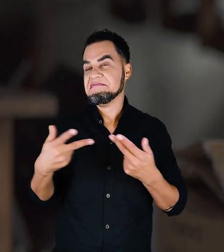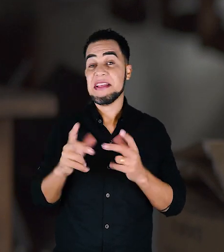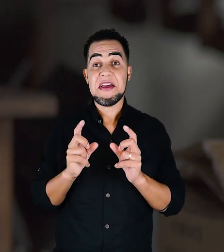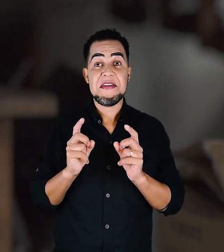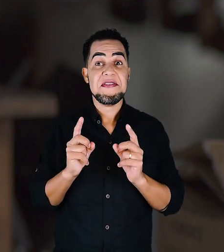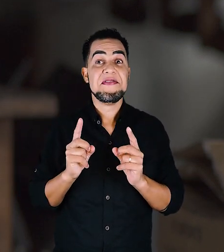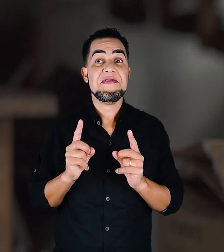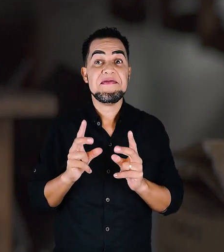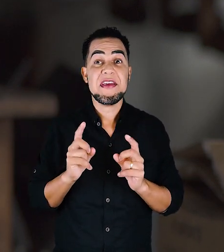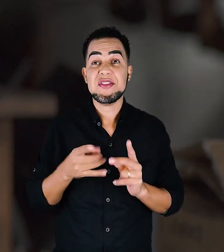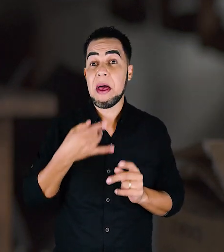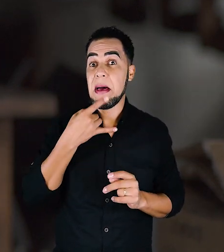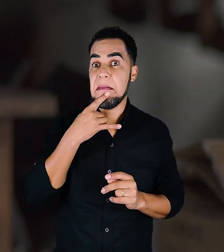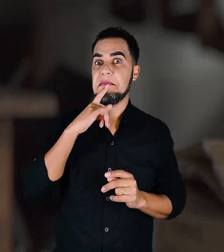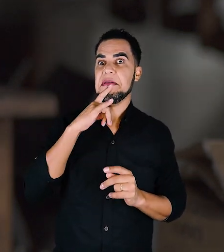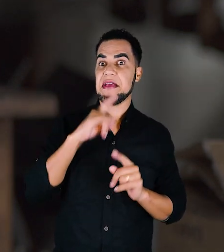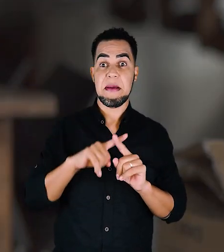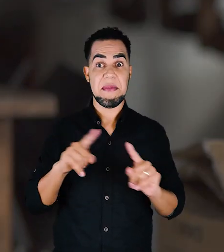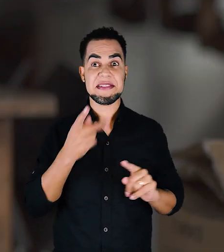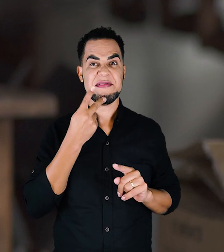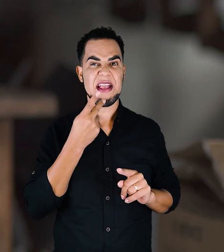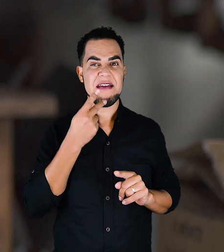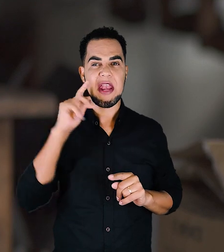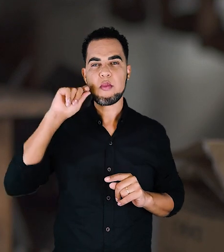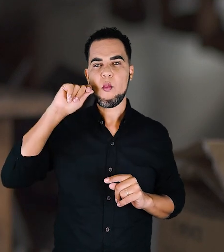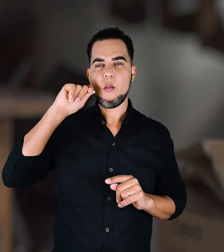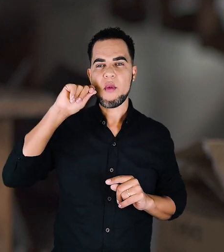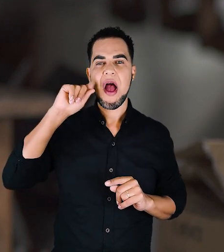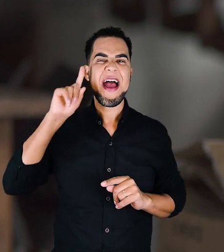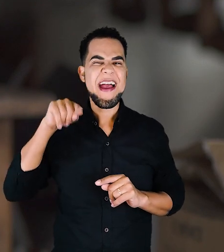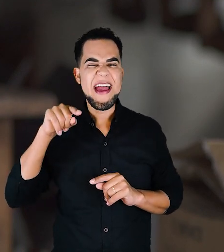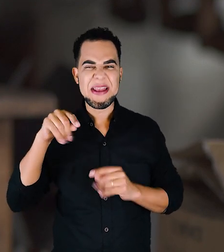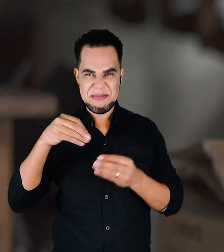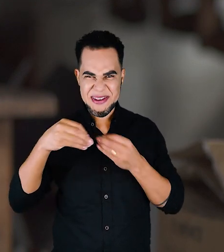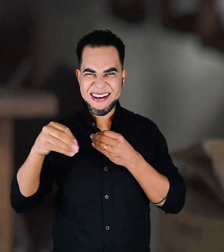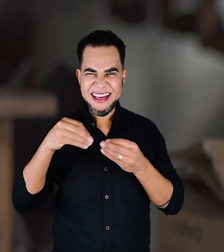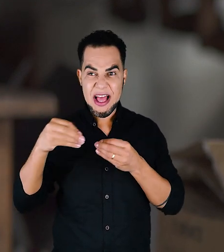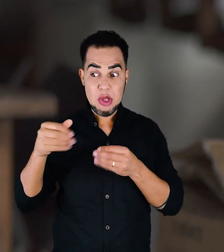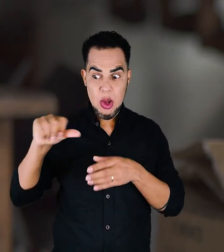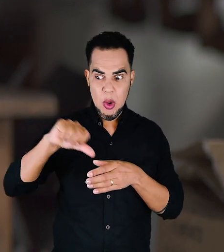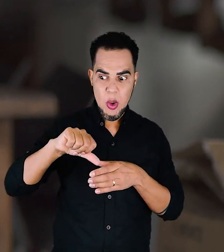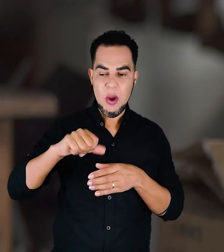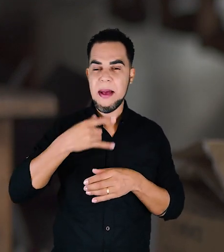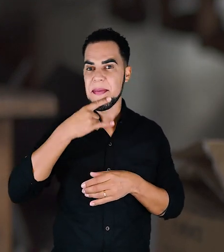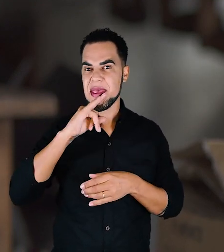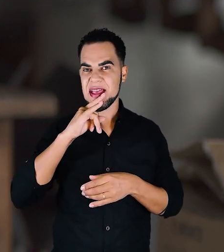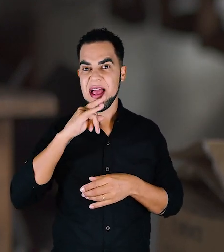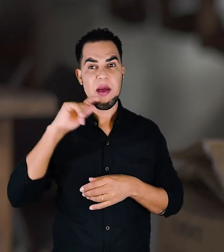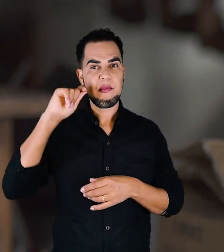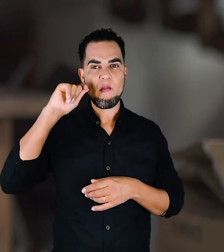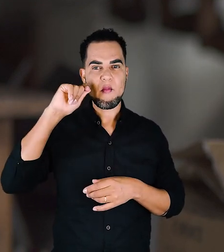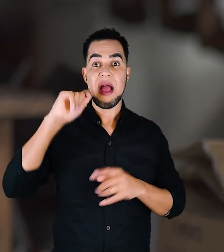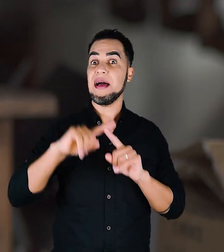os trens, vendia até pinga, mas eles falavam que era chup-chup, era um saquinho de plástico com